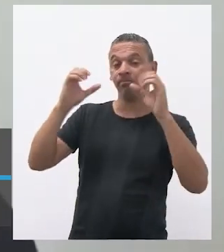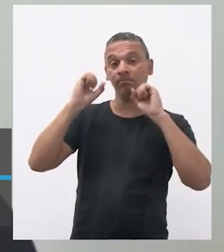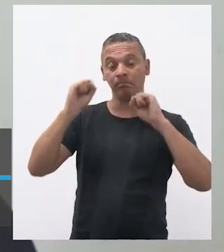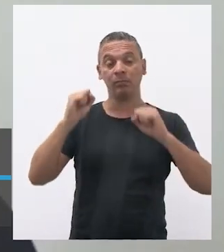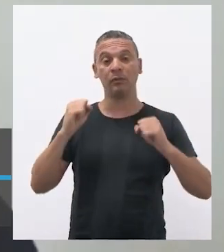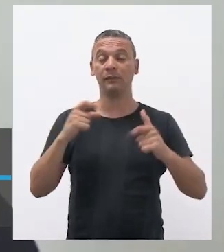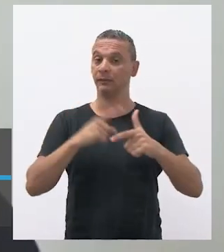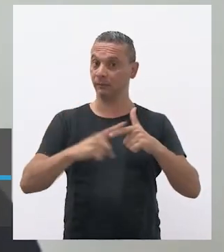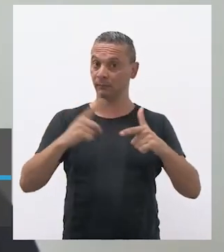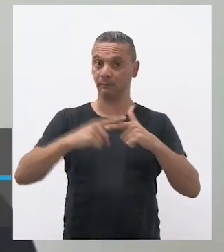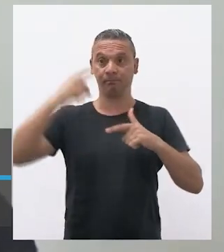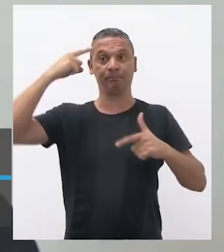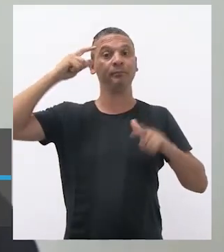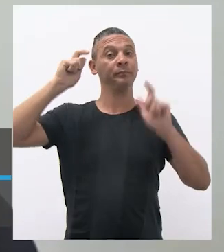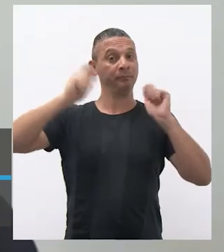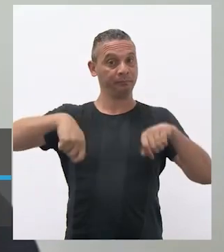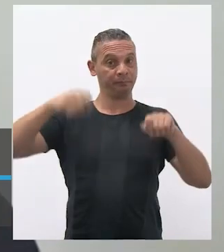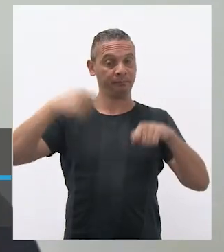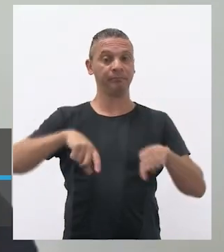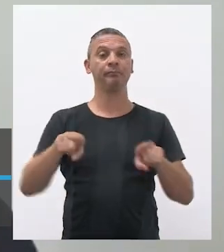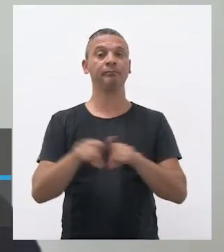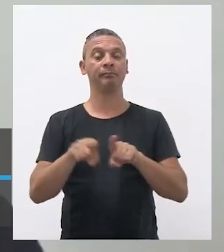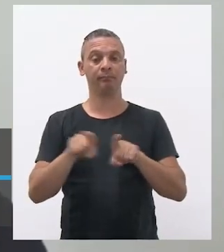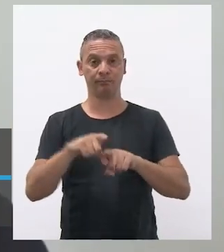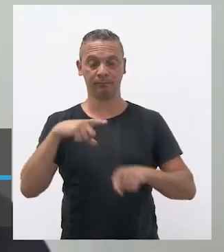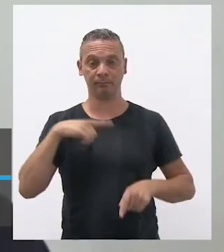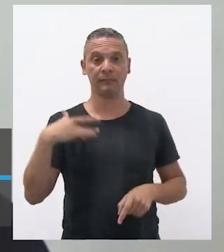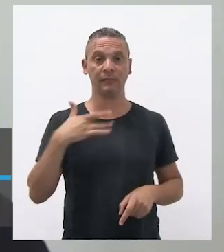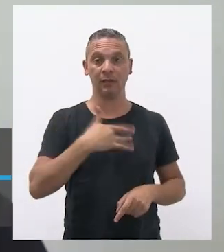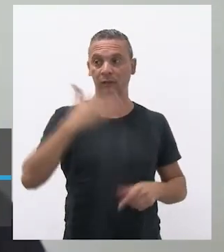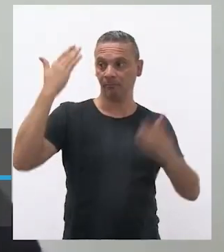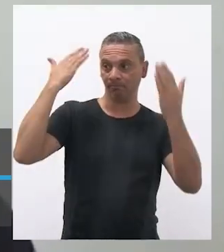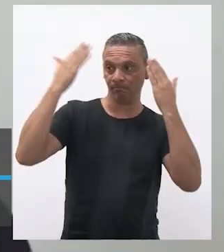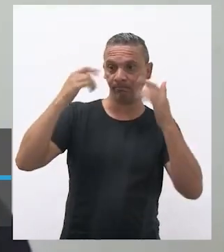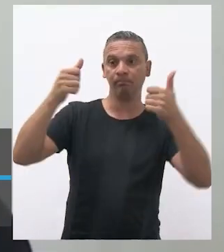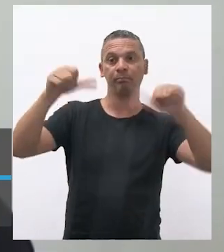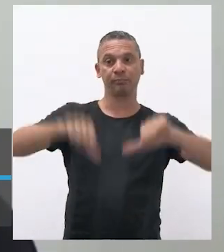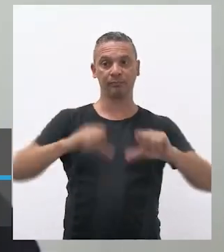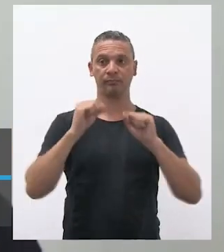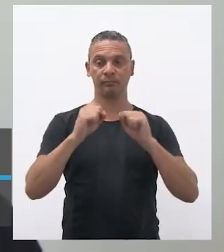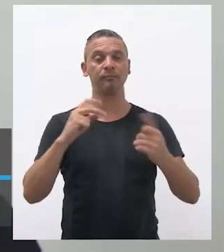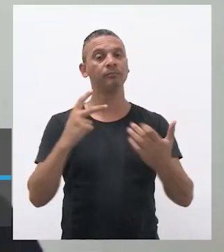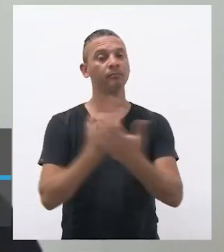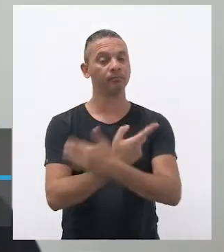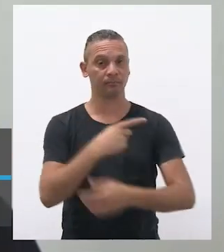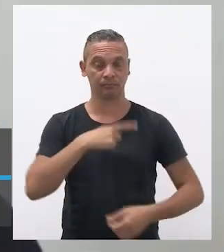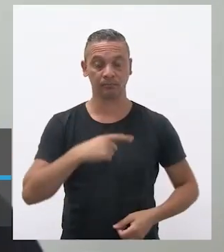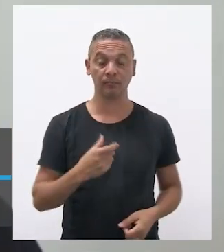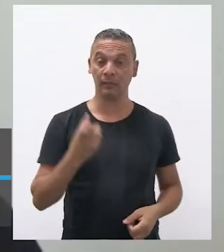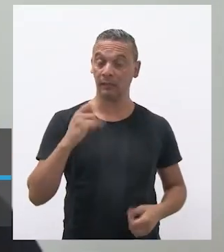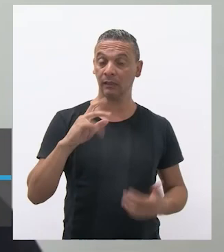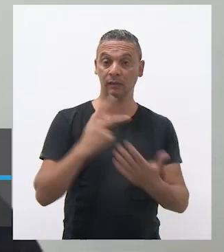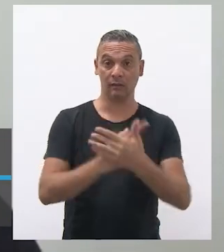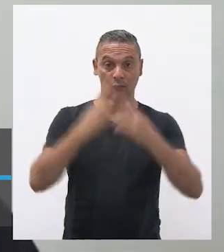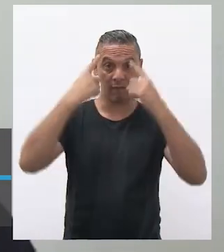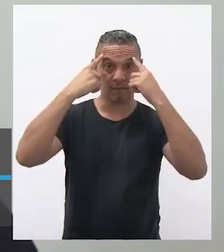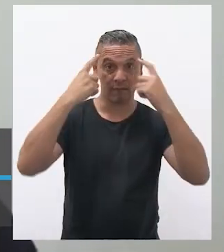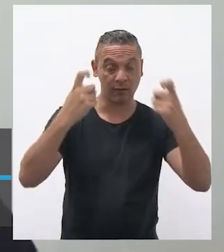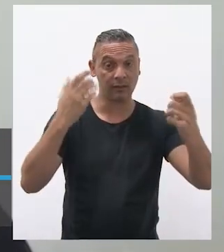o modo como romper esse ciclo de violência e nem a quem buscar ajuda, né, naquele momento específico. E nem se